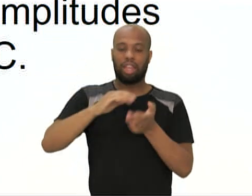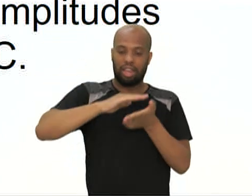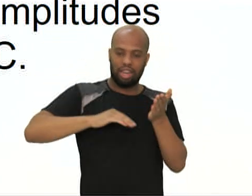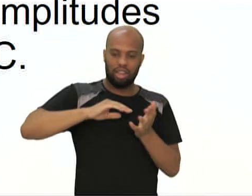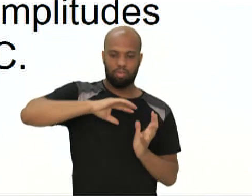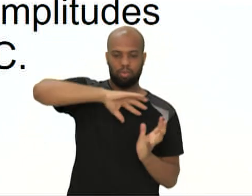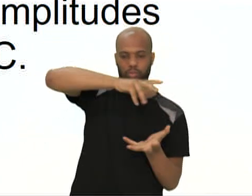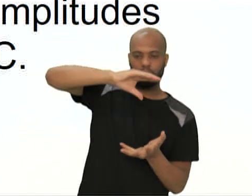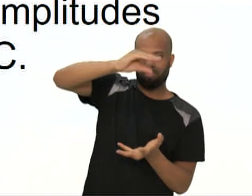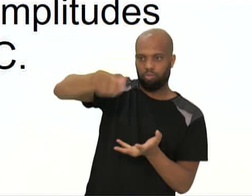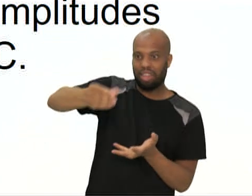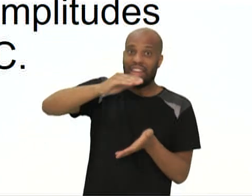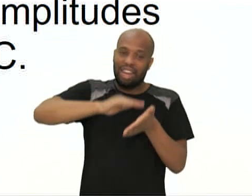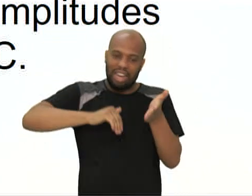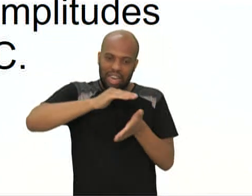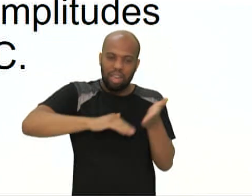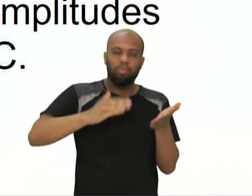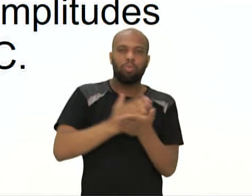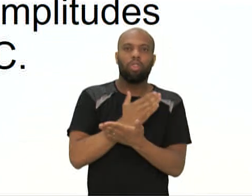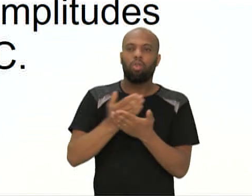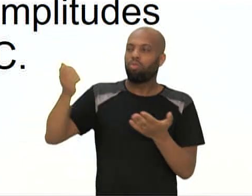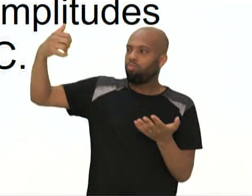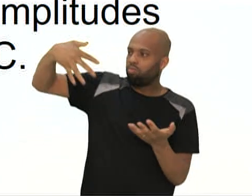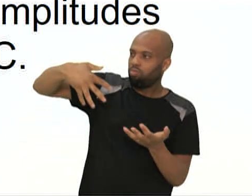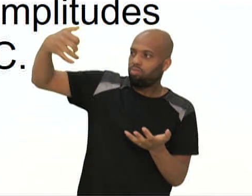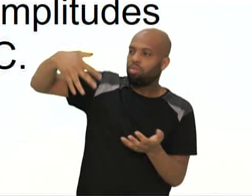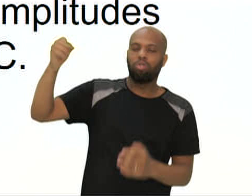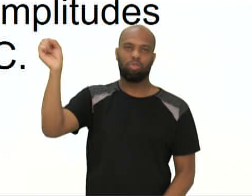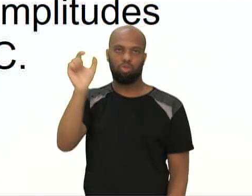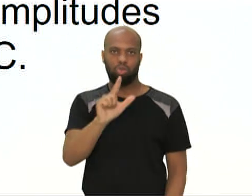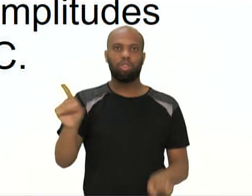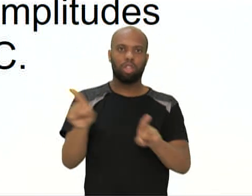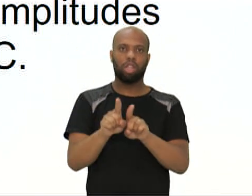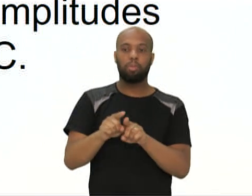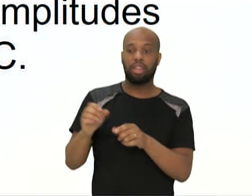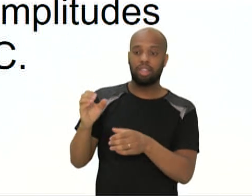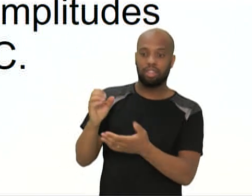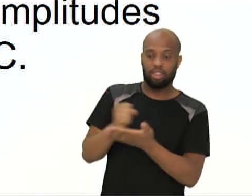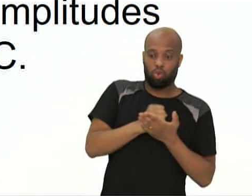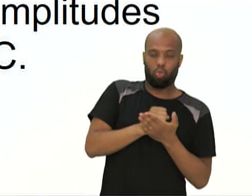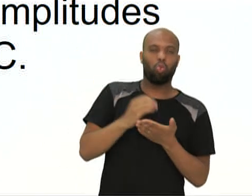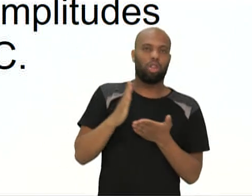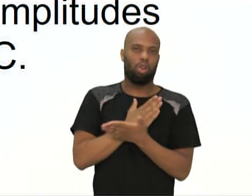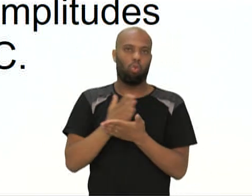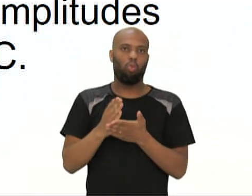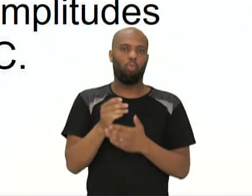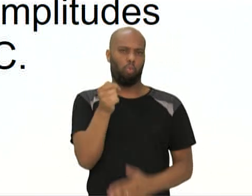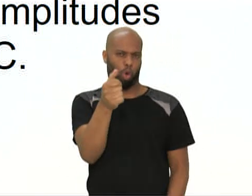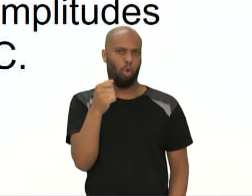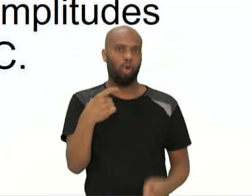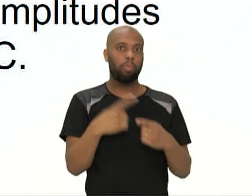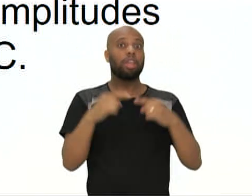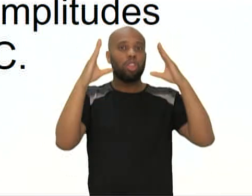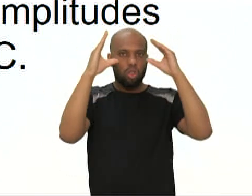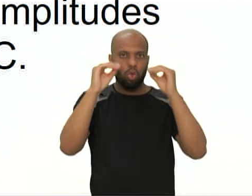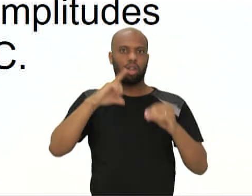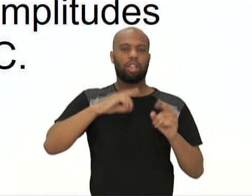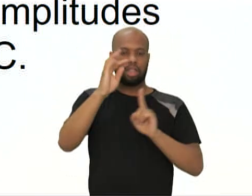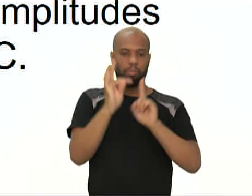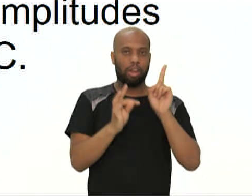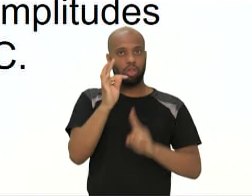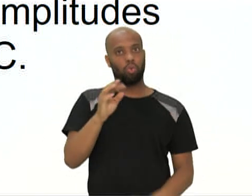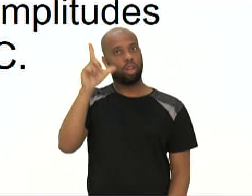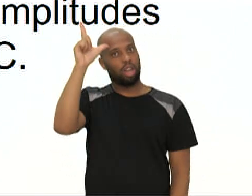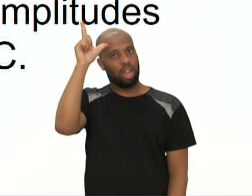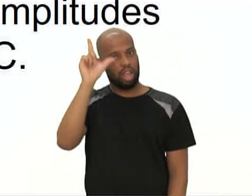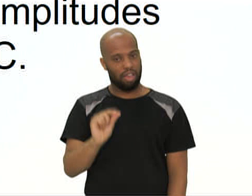durante o dia uma parcela dos raios solares emitidos pelo Sol e retém uma pequena parcela destas para que à noite a temperatura não